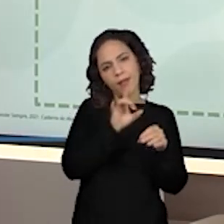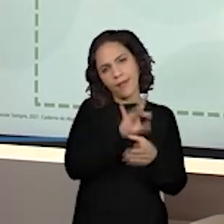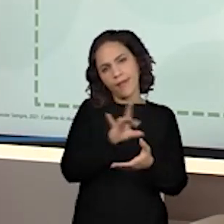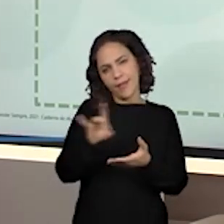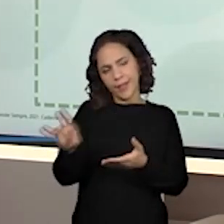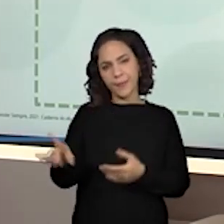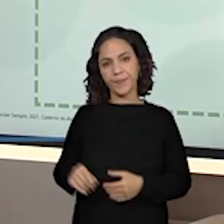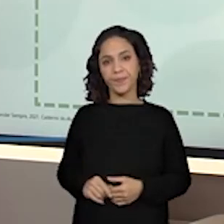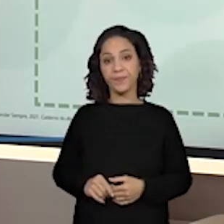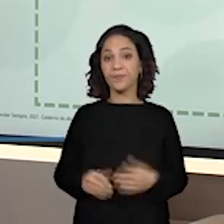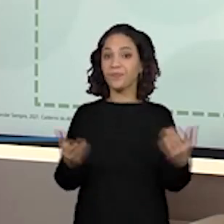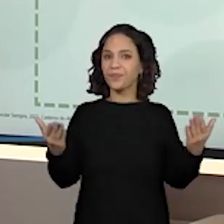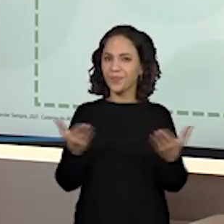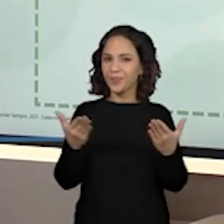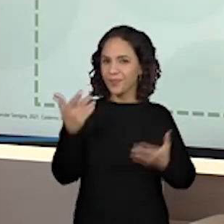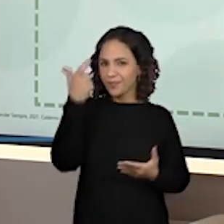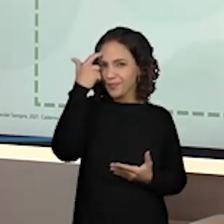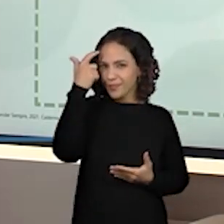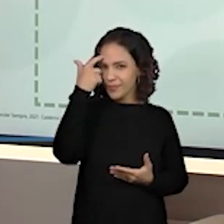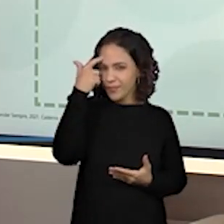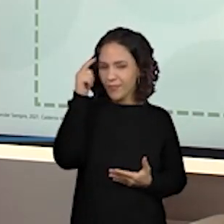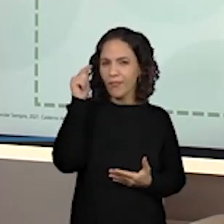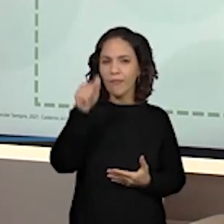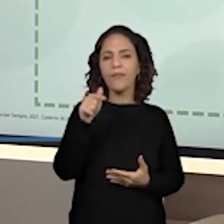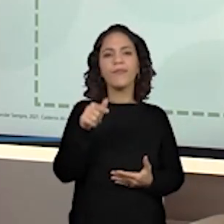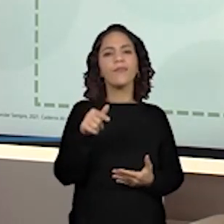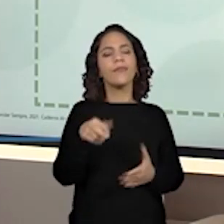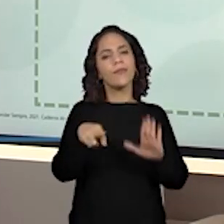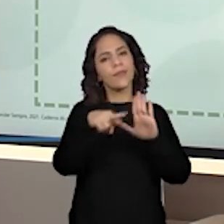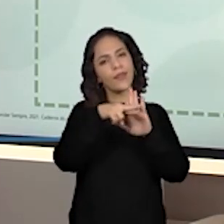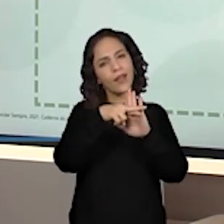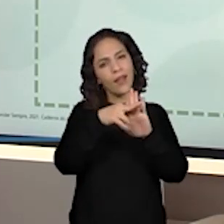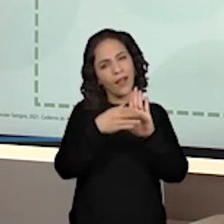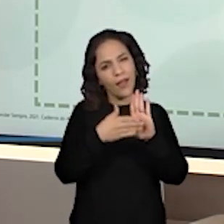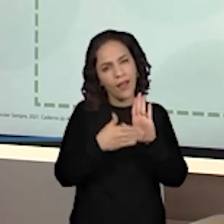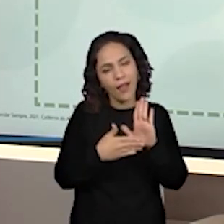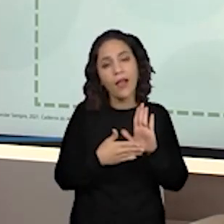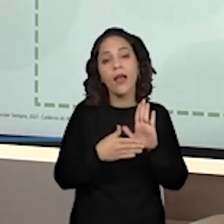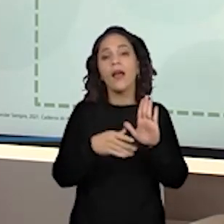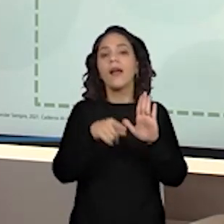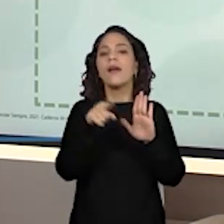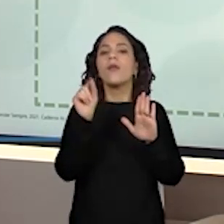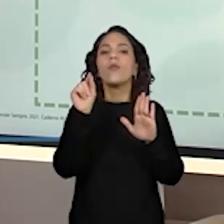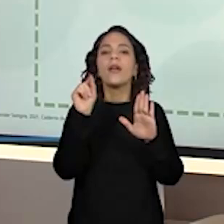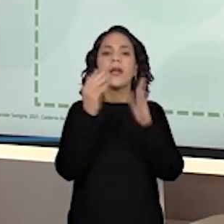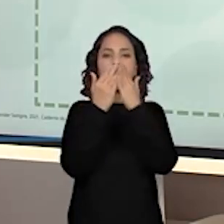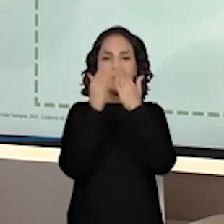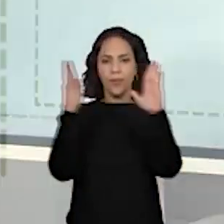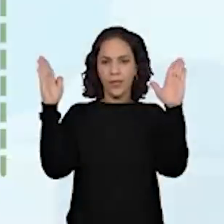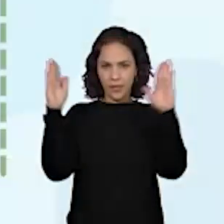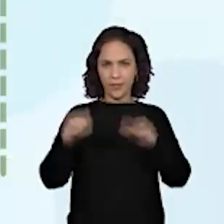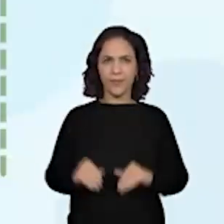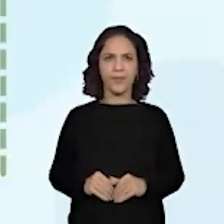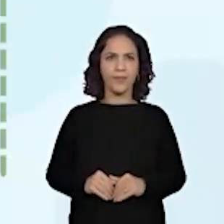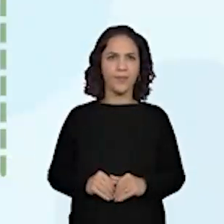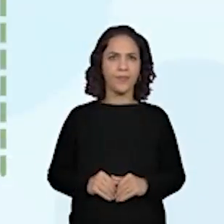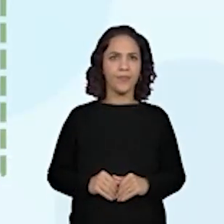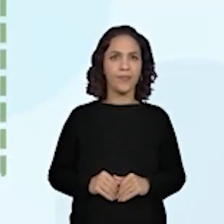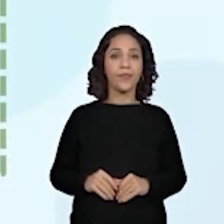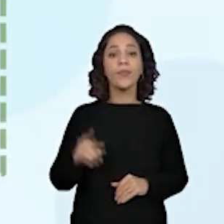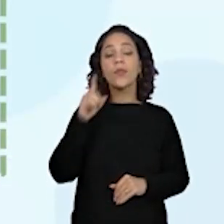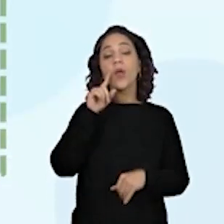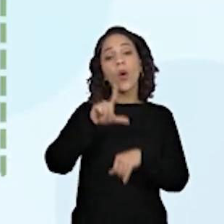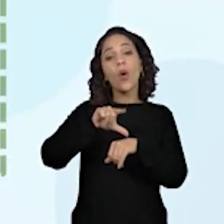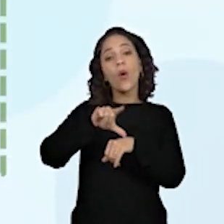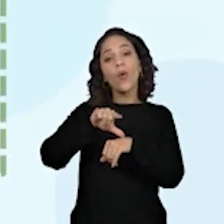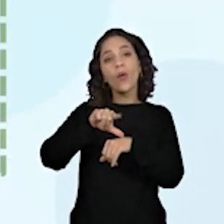pensar agora no regulamento no que diz respeito à biblioteca. Porque a respeito do horário